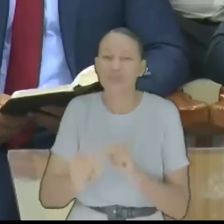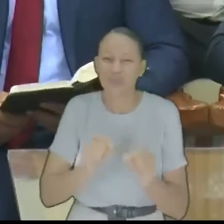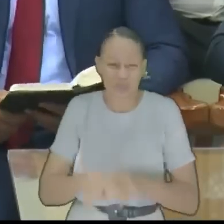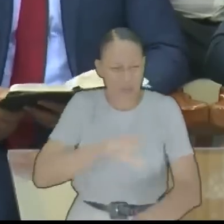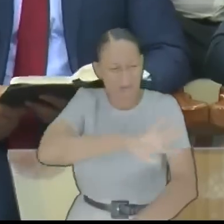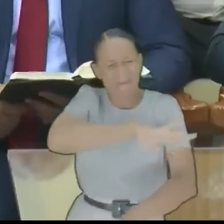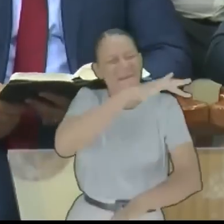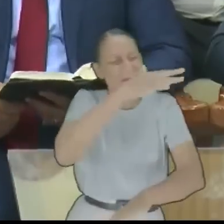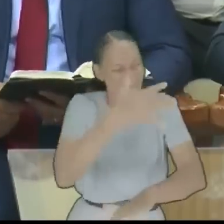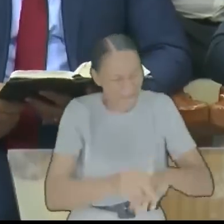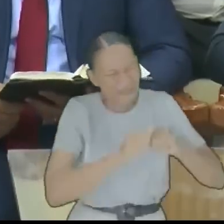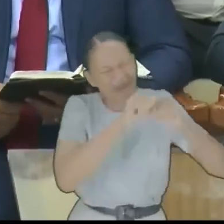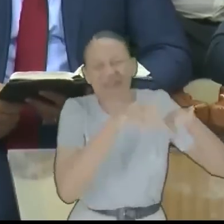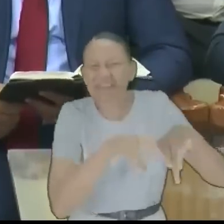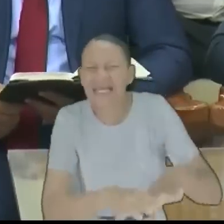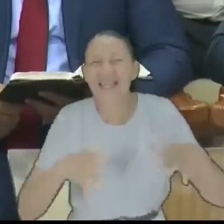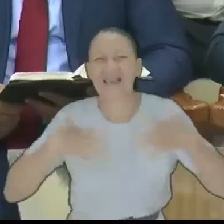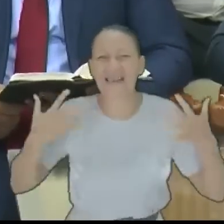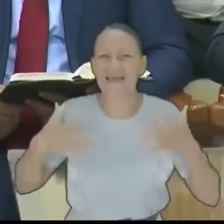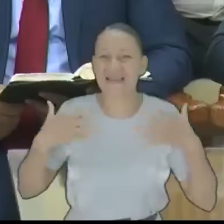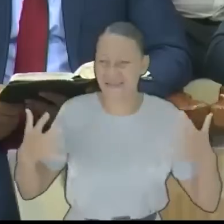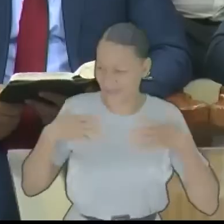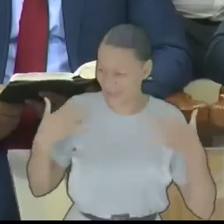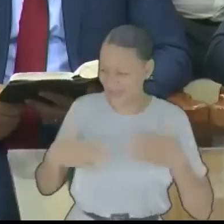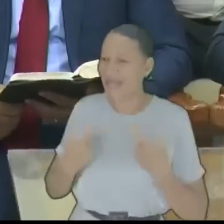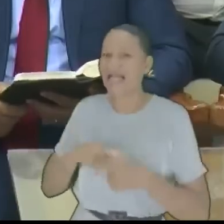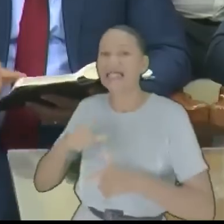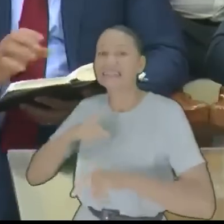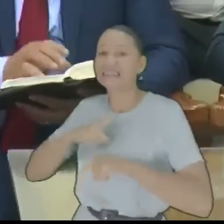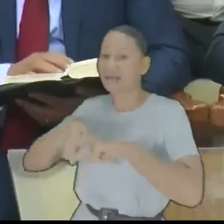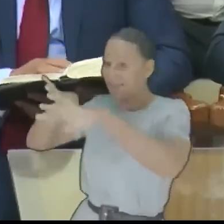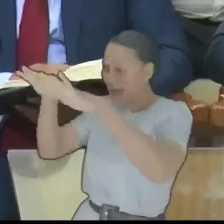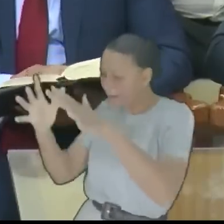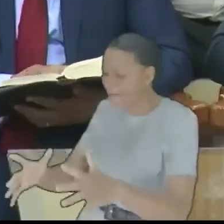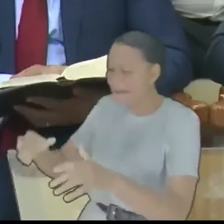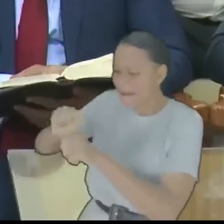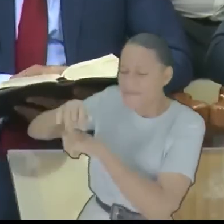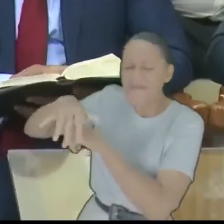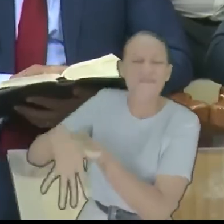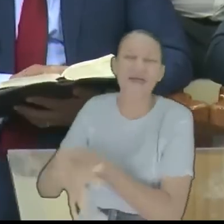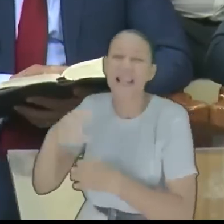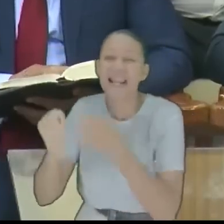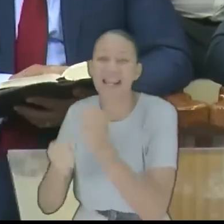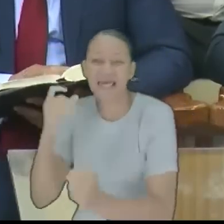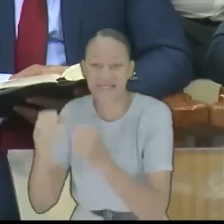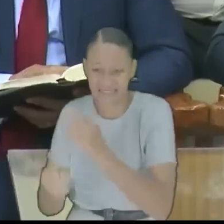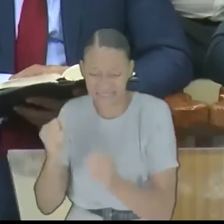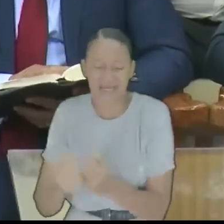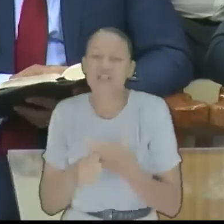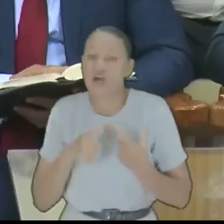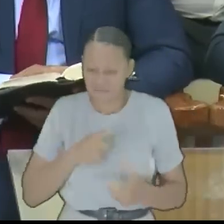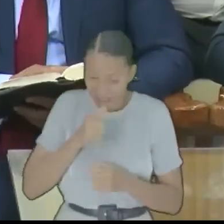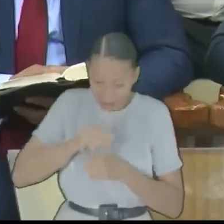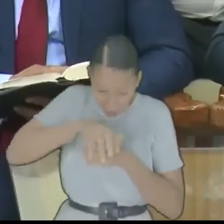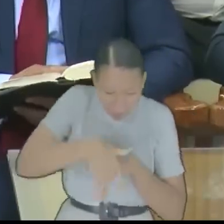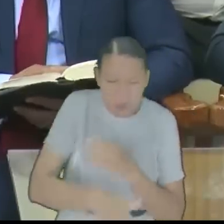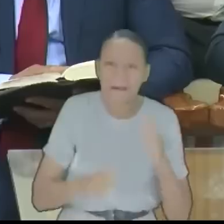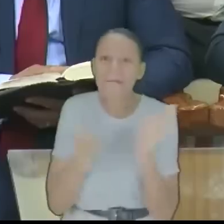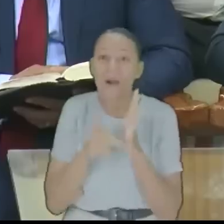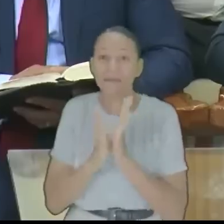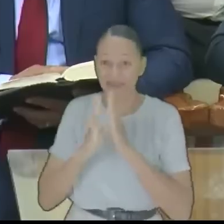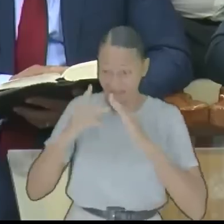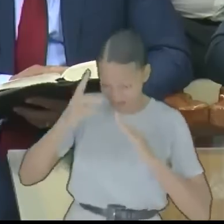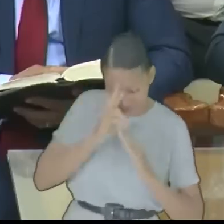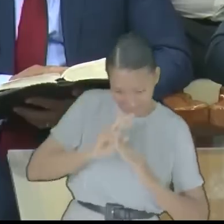montes destilarão mosto, e os outeiros dos outeiros manará leite, e sairá uma fonte da casa